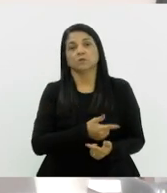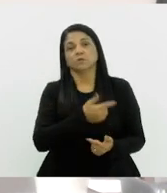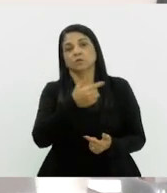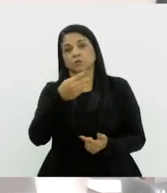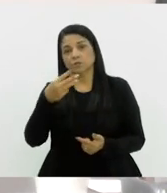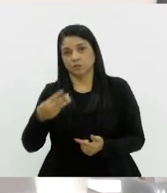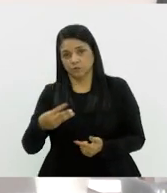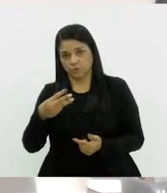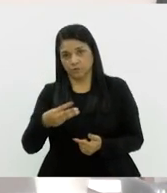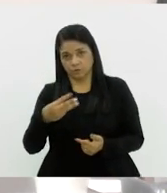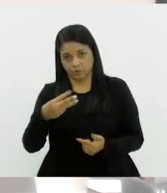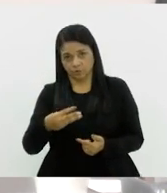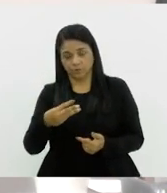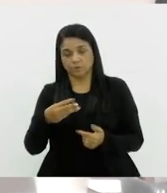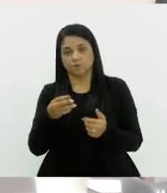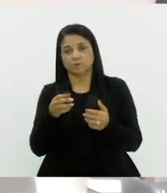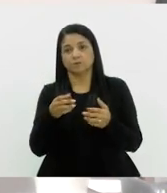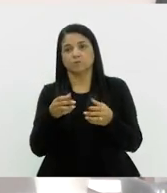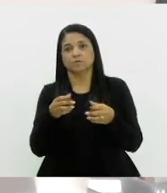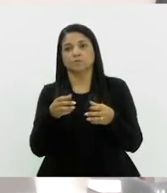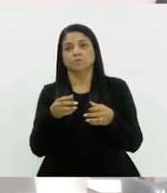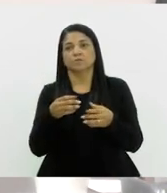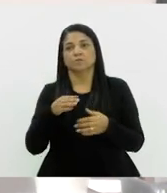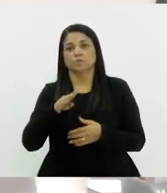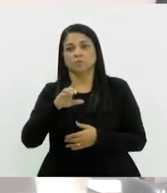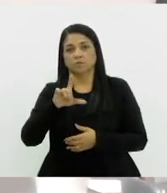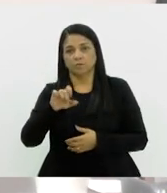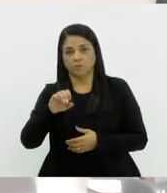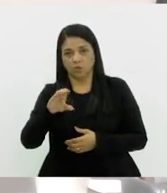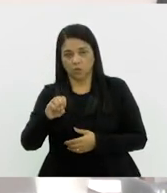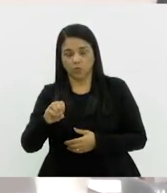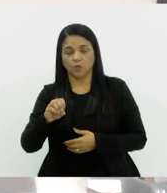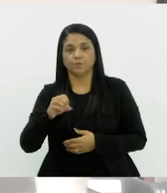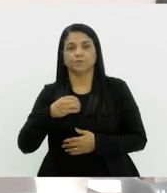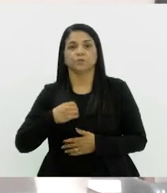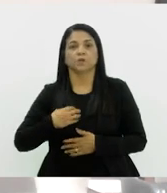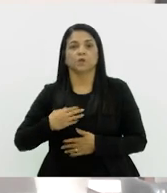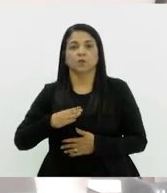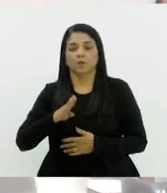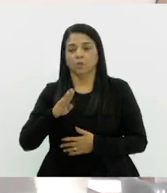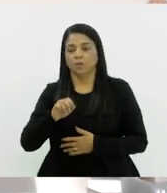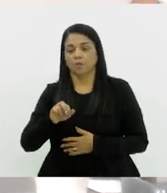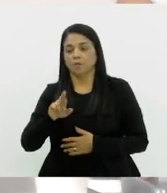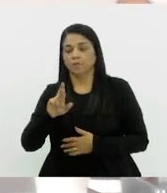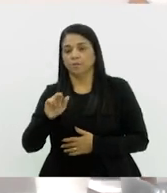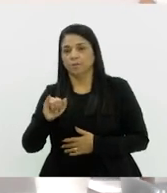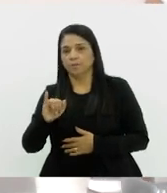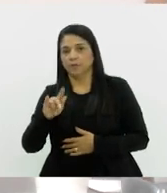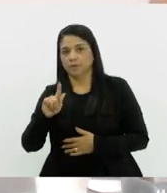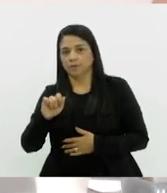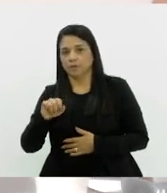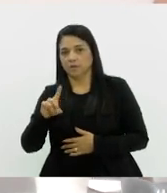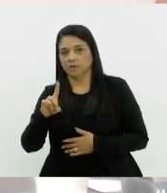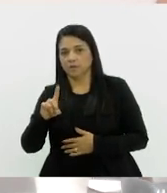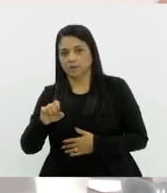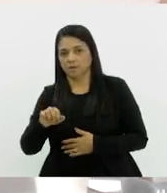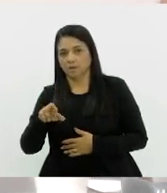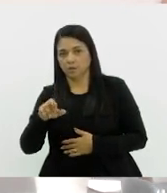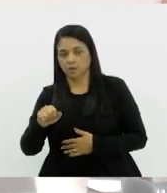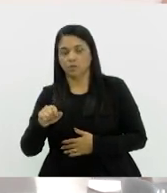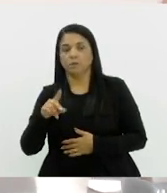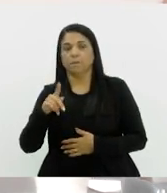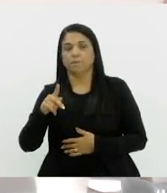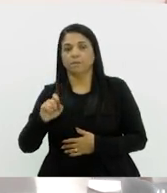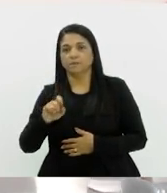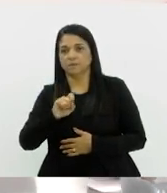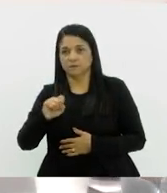nós ouviremos o Brigadeiro Peçanha, representante do DSEA. Estamos aguardando aqui ainda a presença do INEA e da